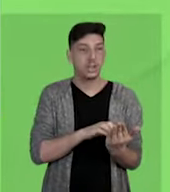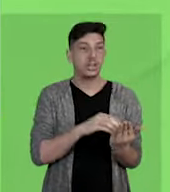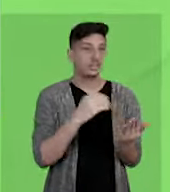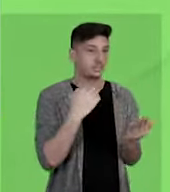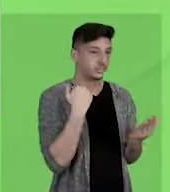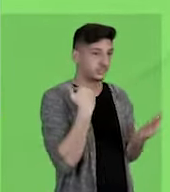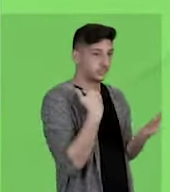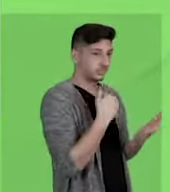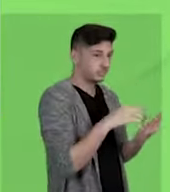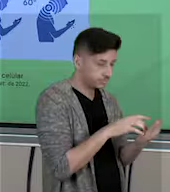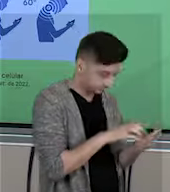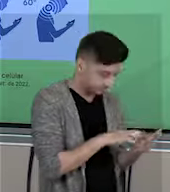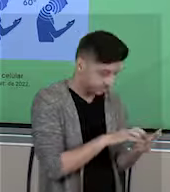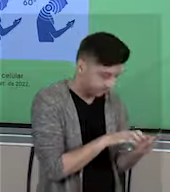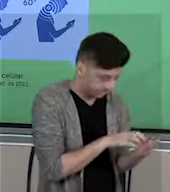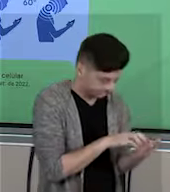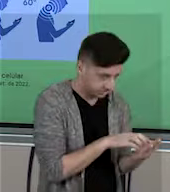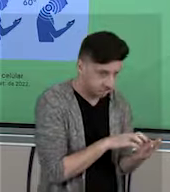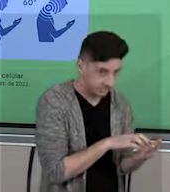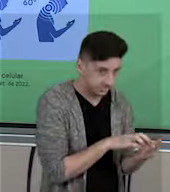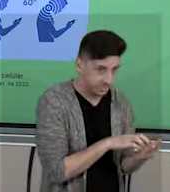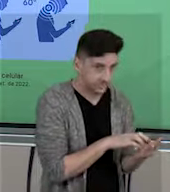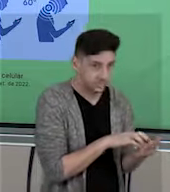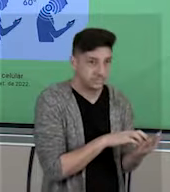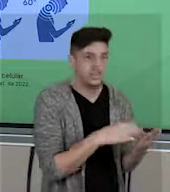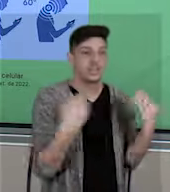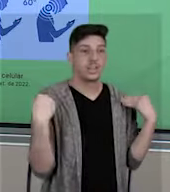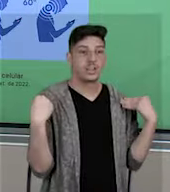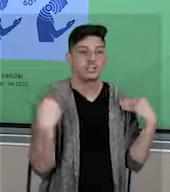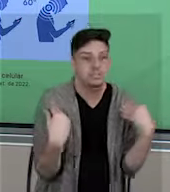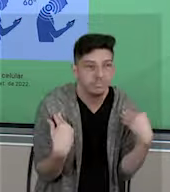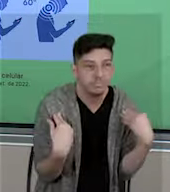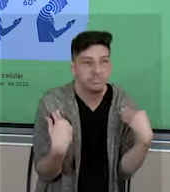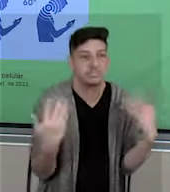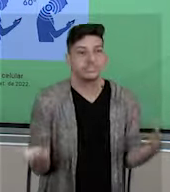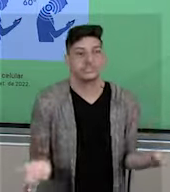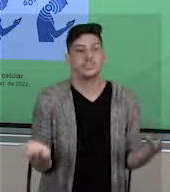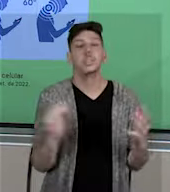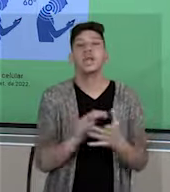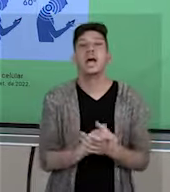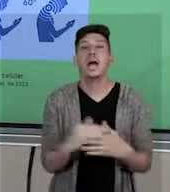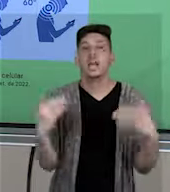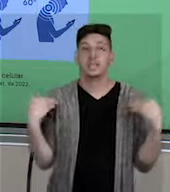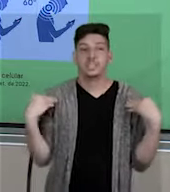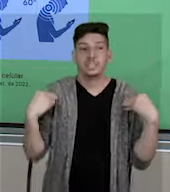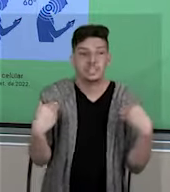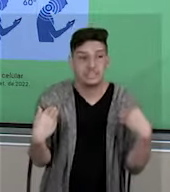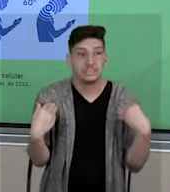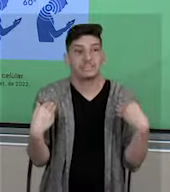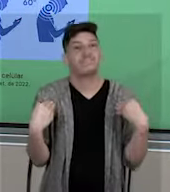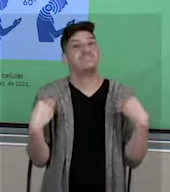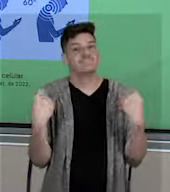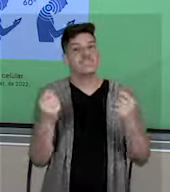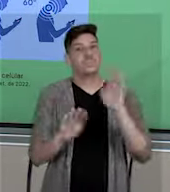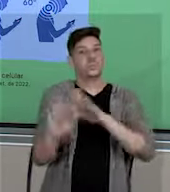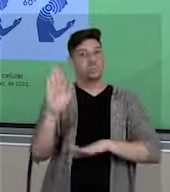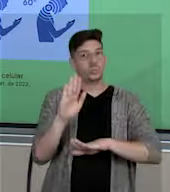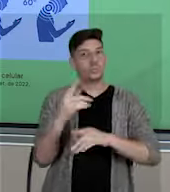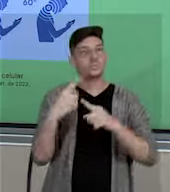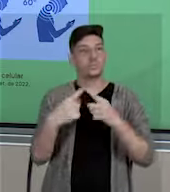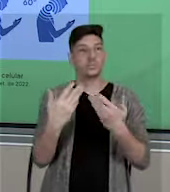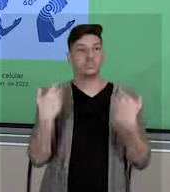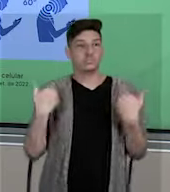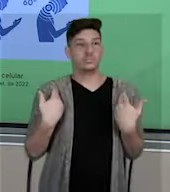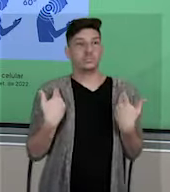do dia a gente já está assim, né, no celular. Esse desvio postural, ele é muito importante na atualidade, ele tem gerado problemas